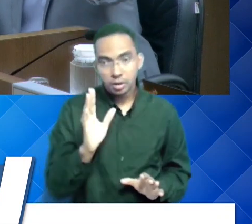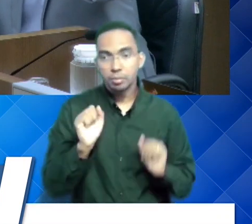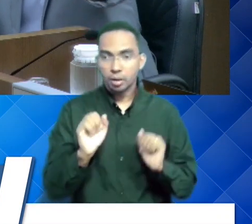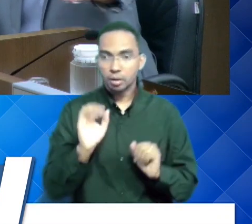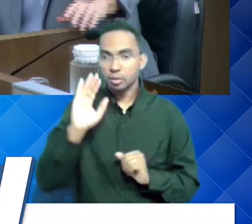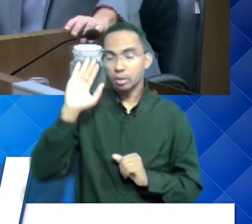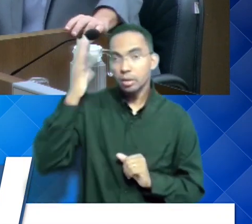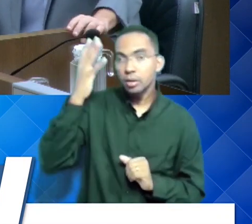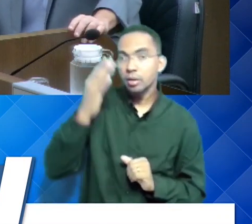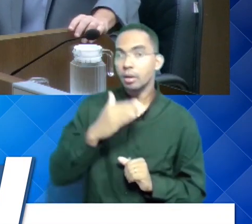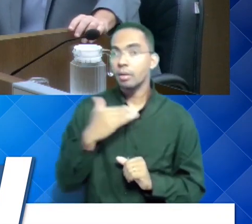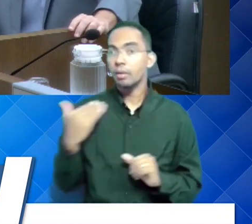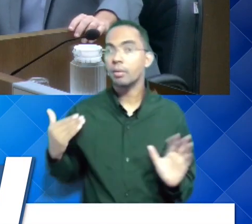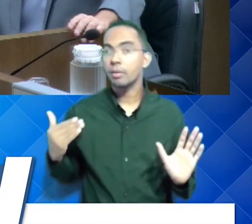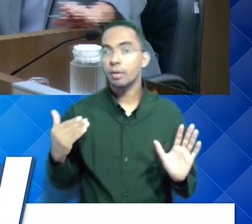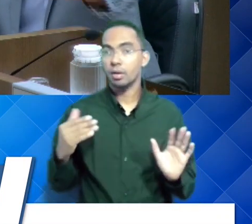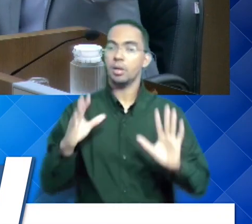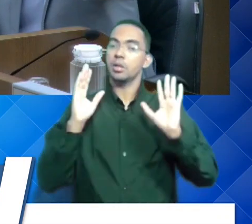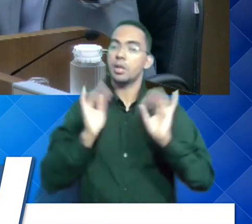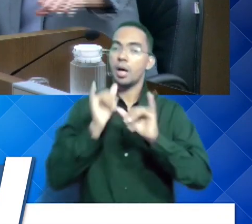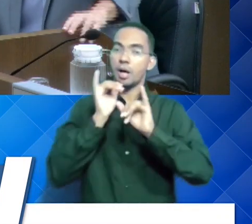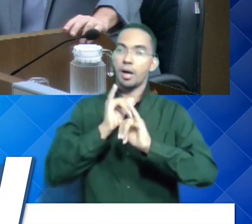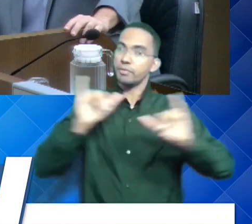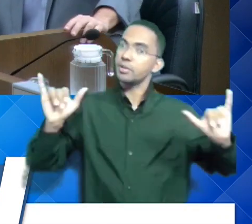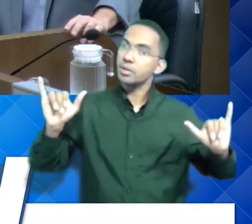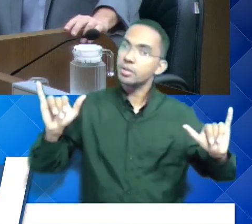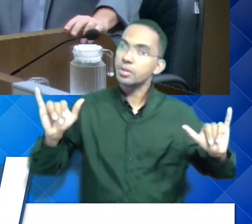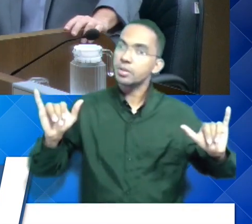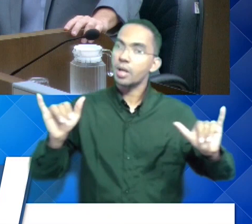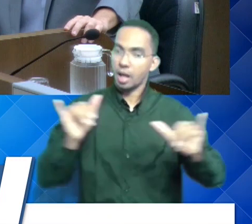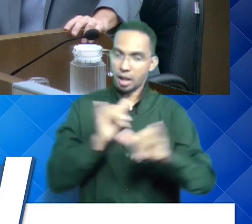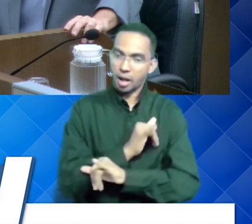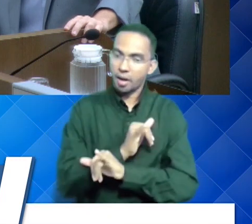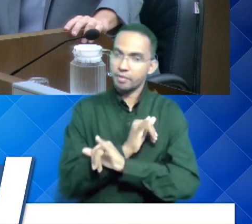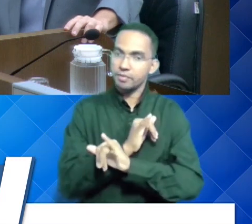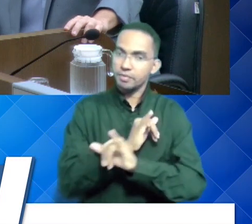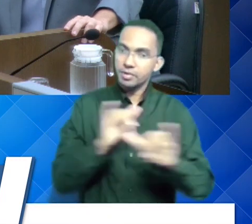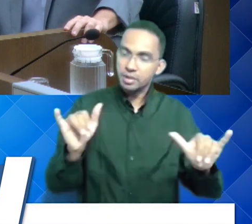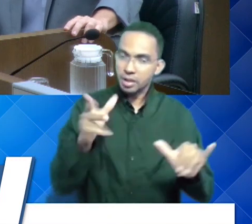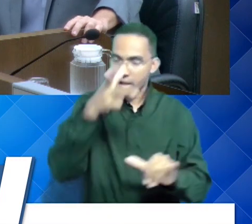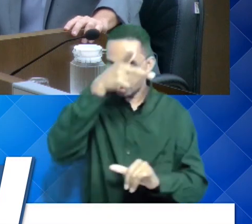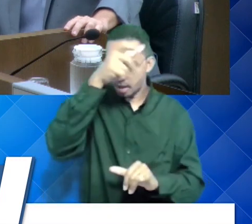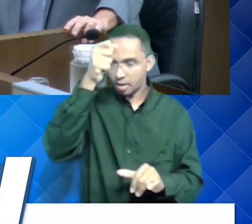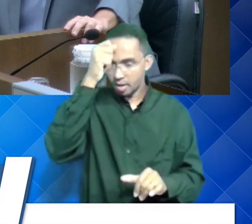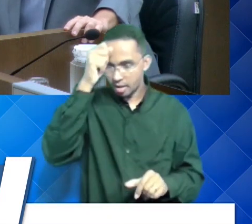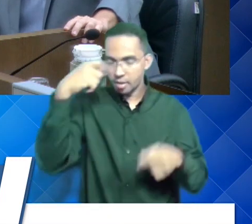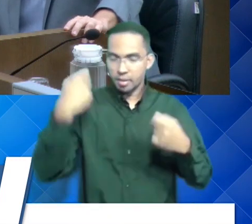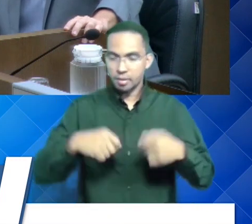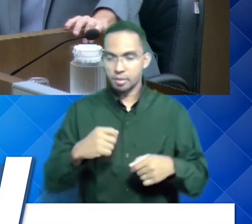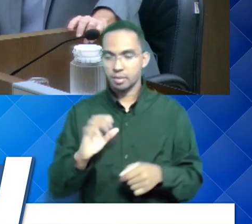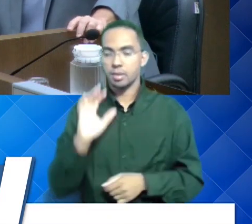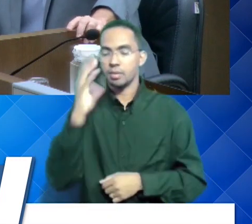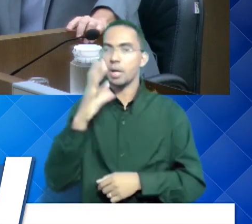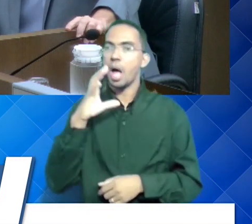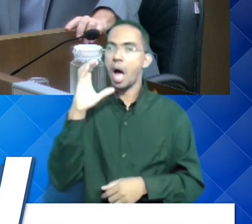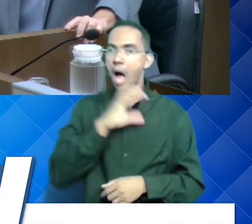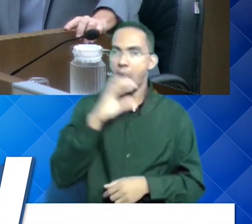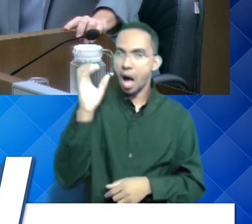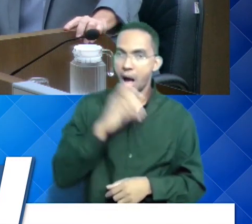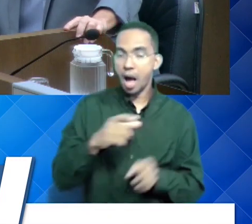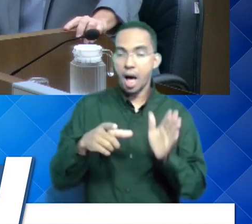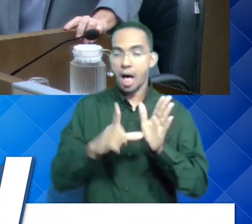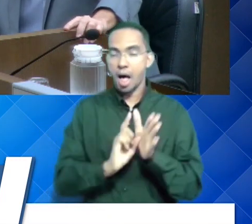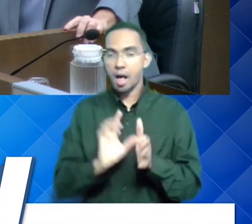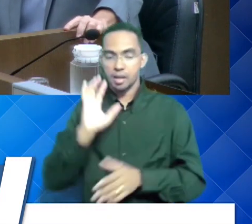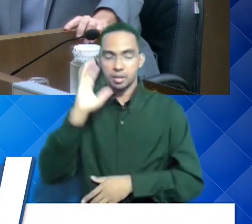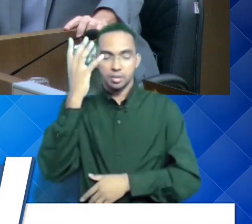estamos avisando, né? Está aí, está. A prefeitura tem que tomar providência rápido, antes que aconteça